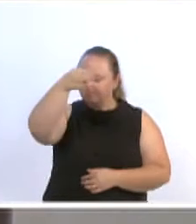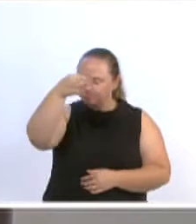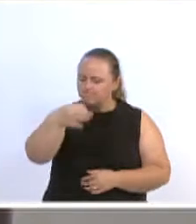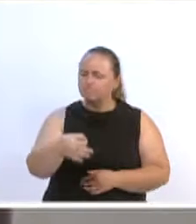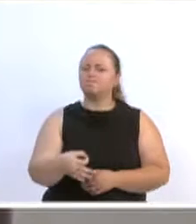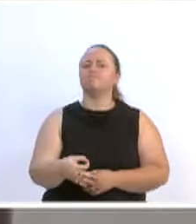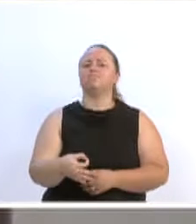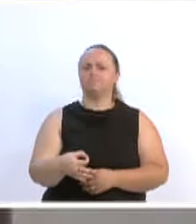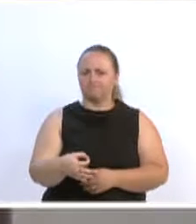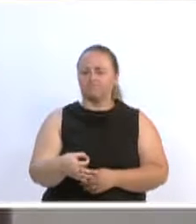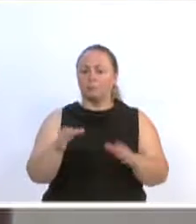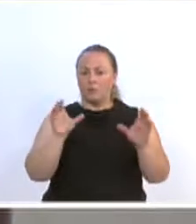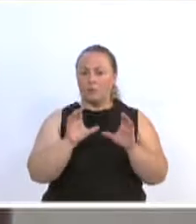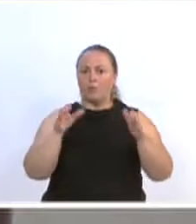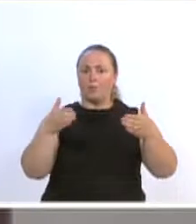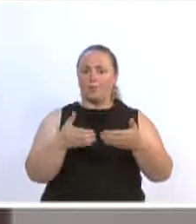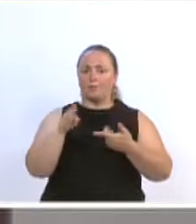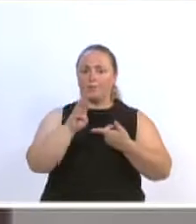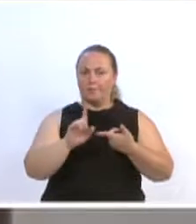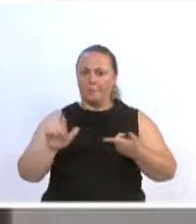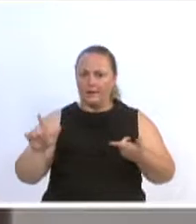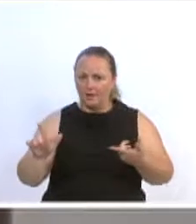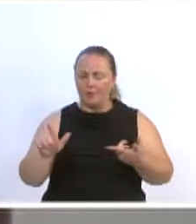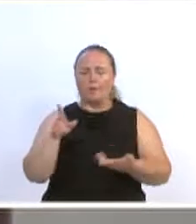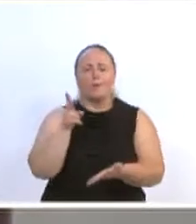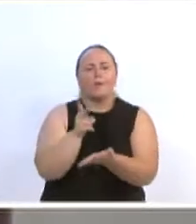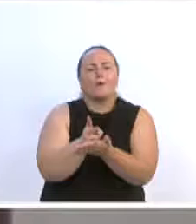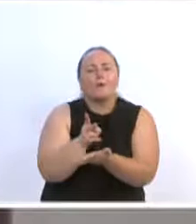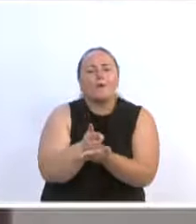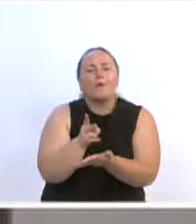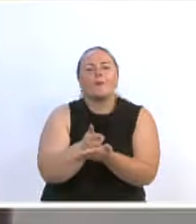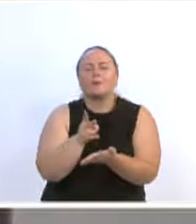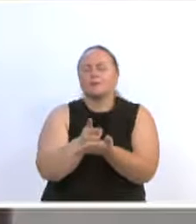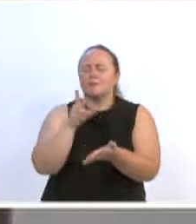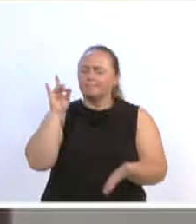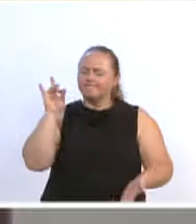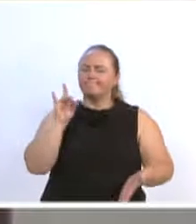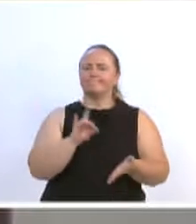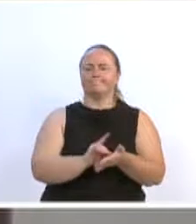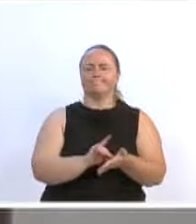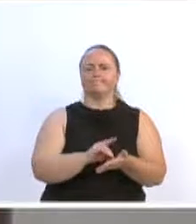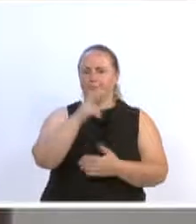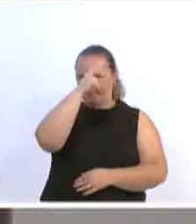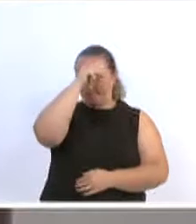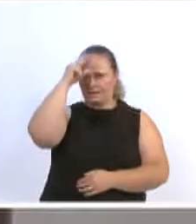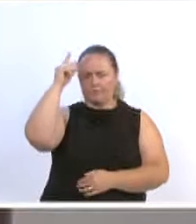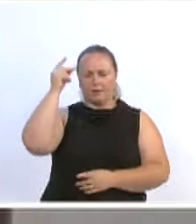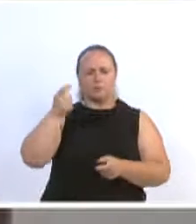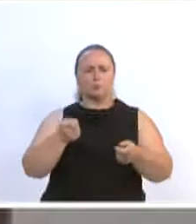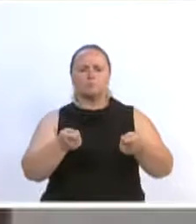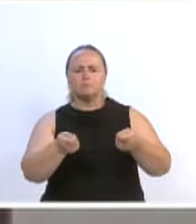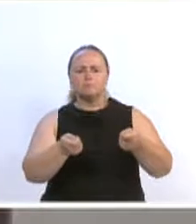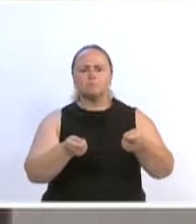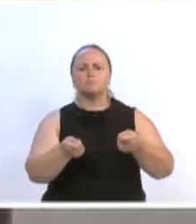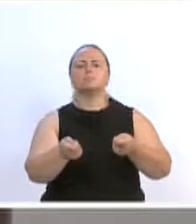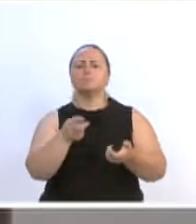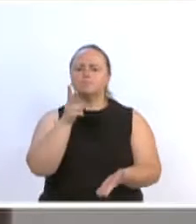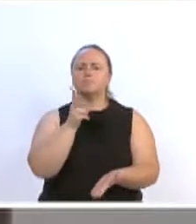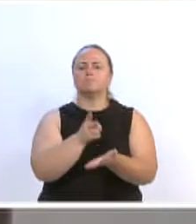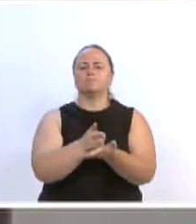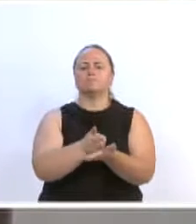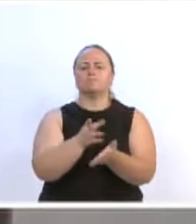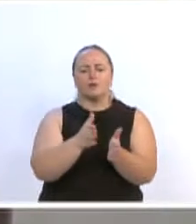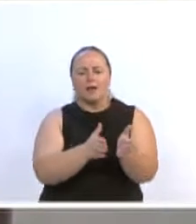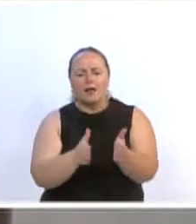repetir a comunidade no geral blumenau continua assim com o prefeito no comando e com certeza o caminho continua